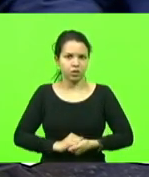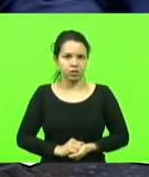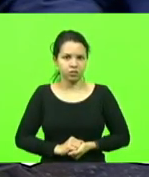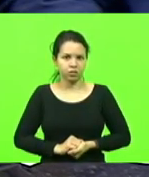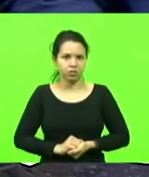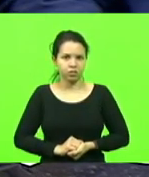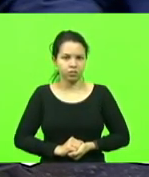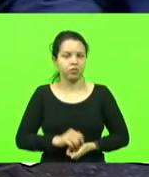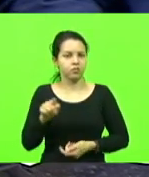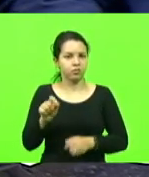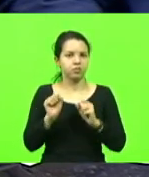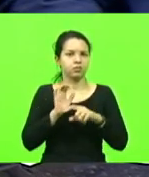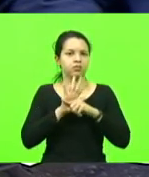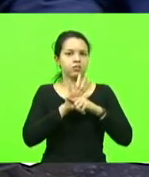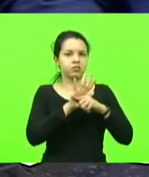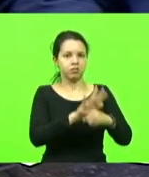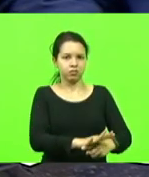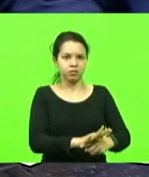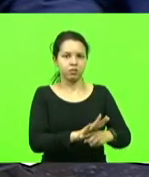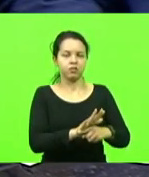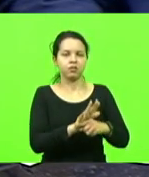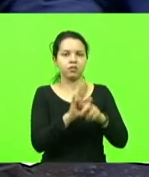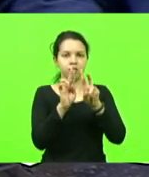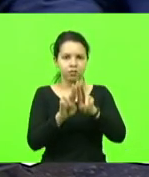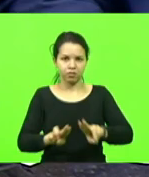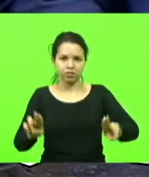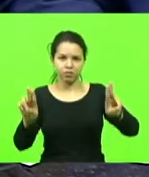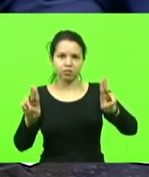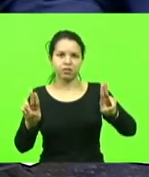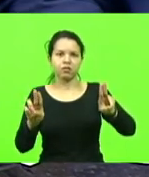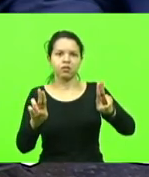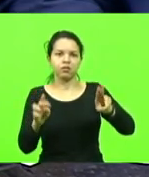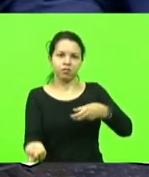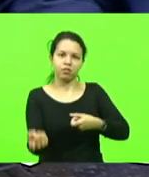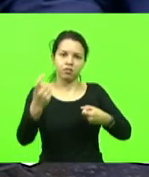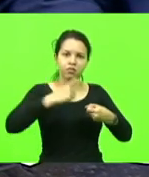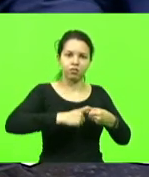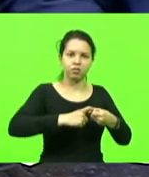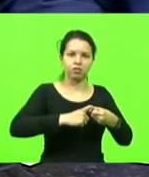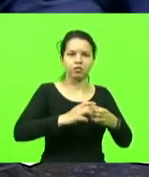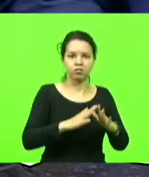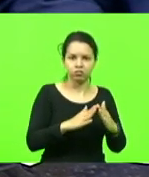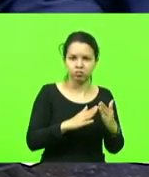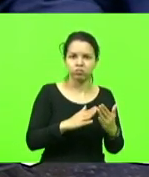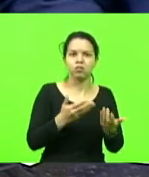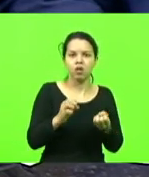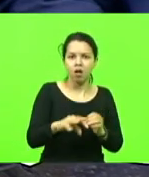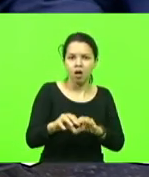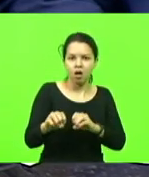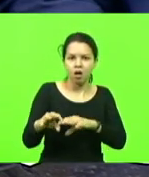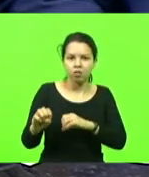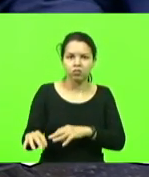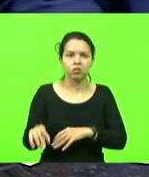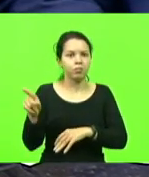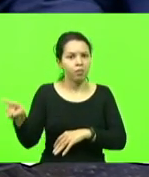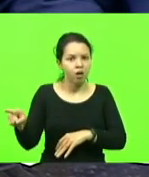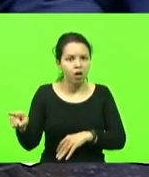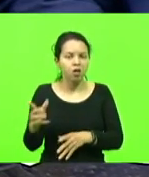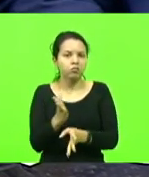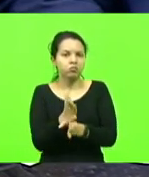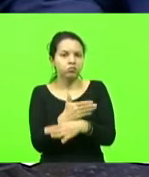estar ajudando a UFSC a retornar às aulas, e infelizmente ele é negligente, omisso